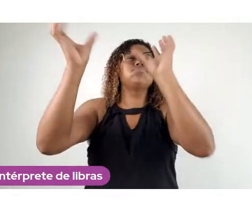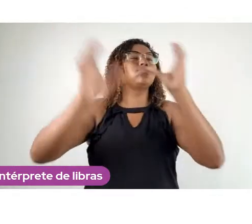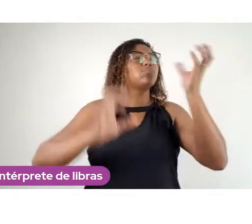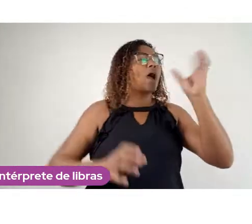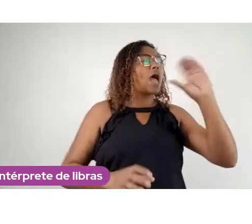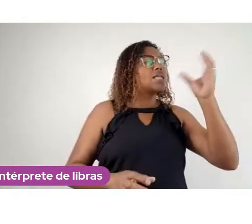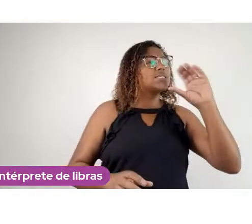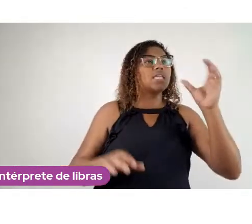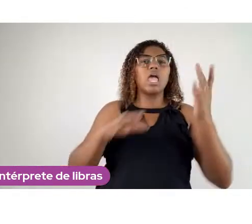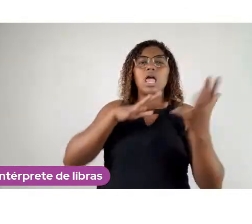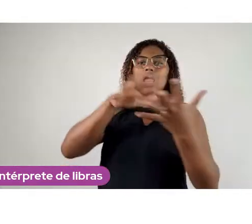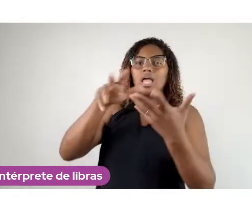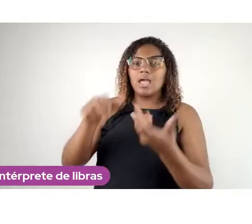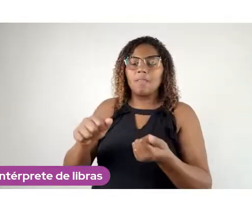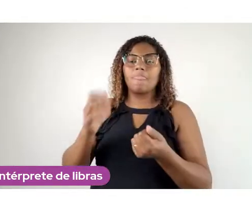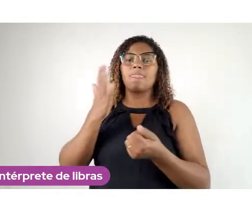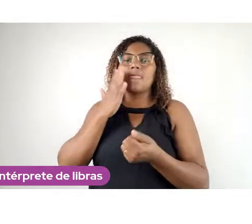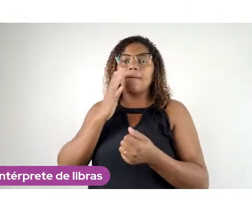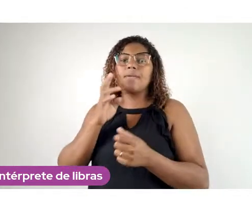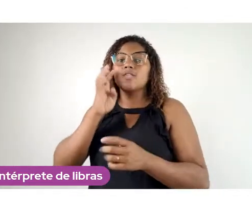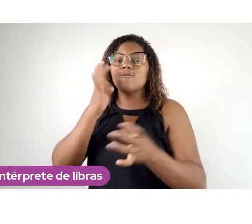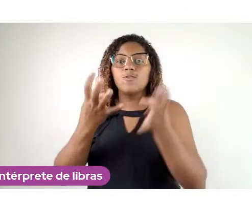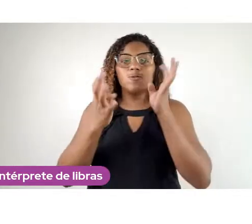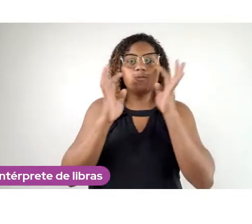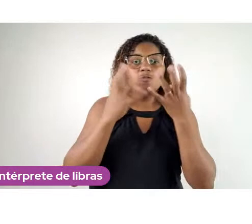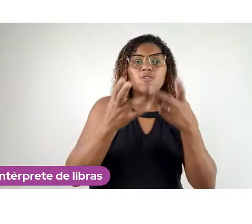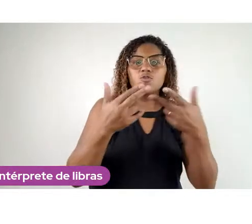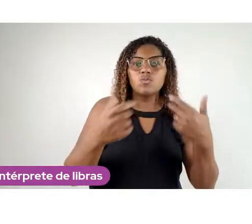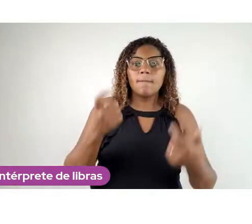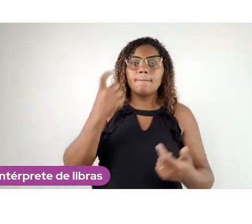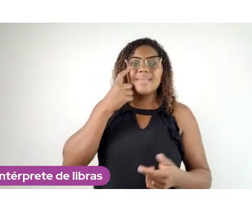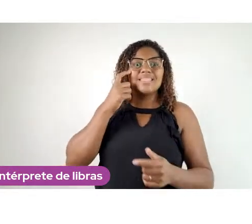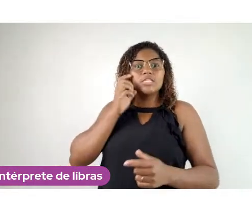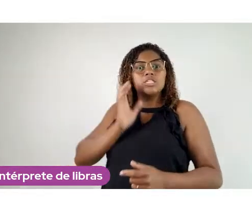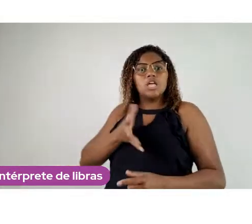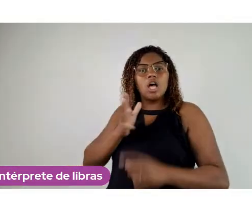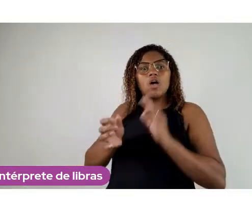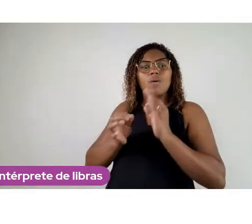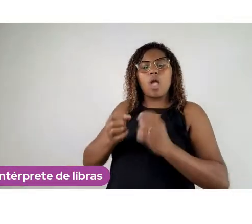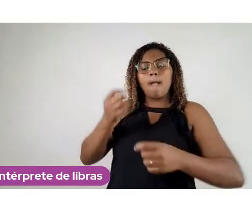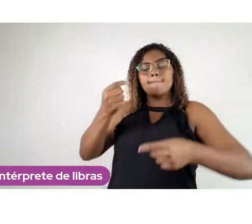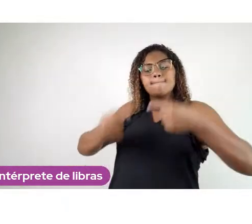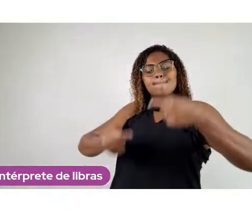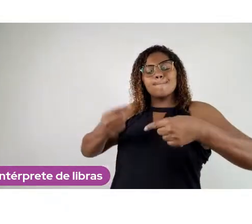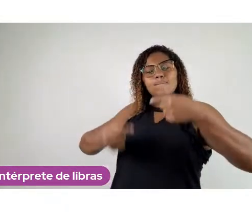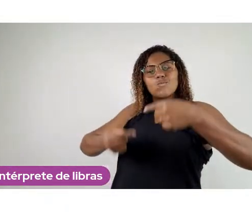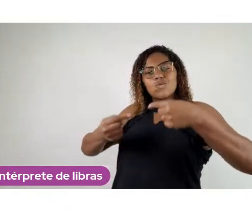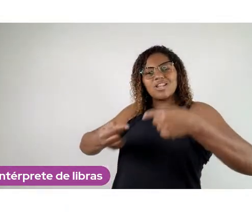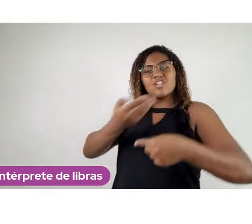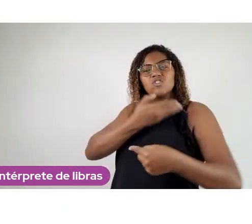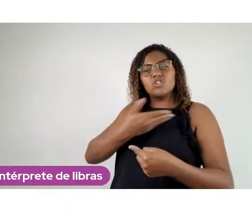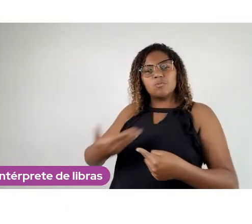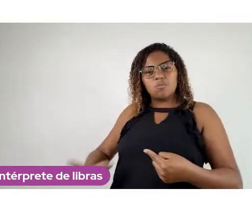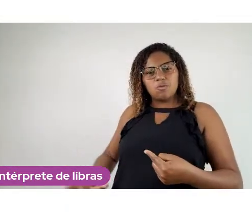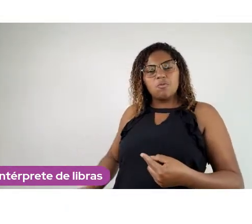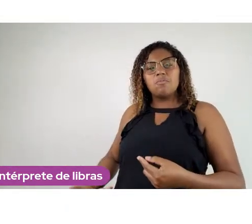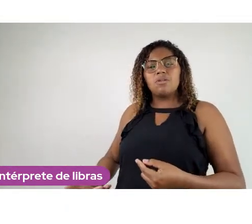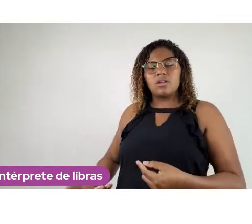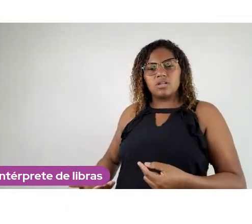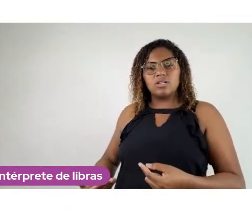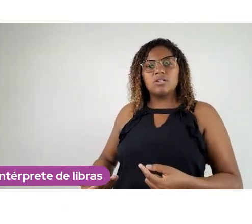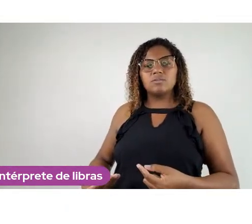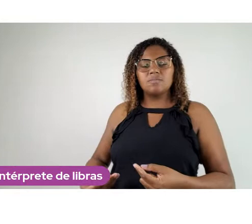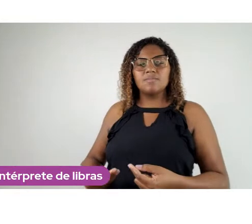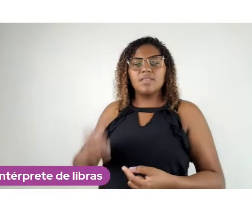para tomadores de decisão, já pensando, né, que políticas públicas vão ser, né,